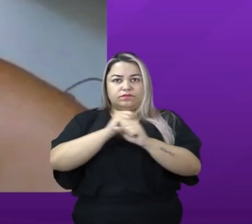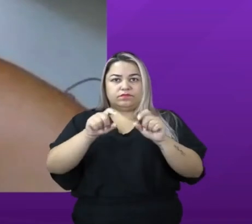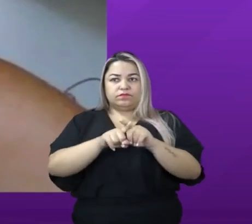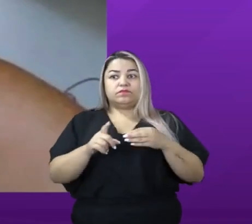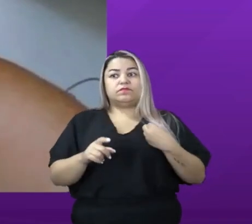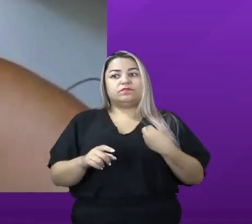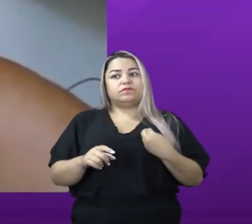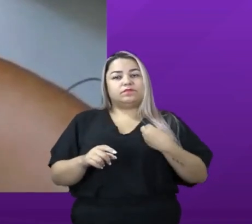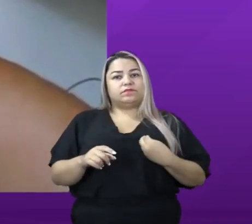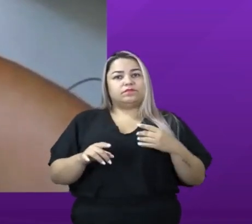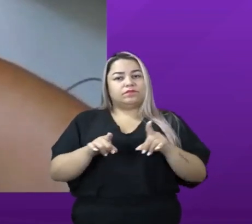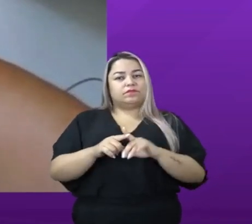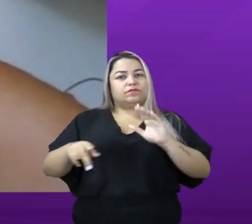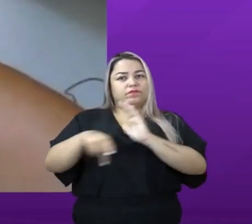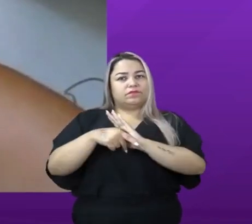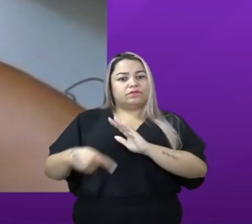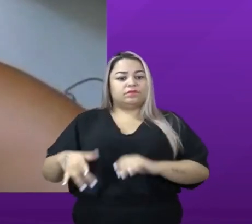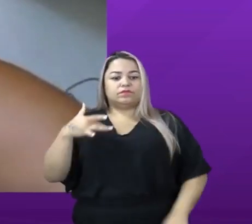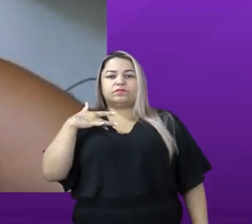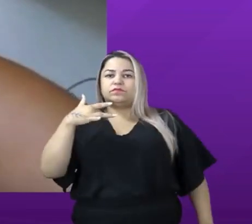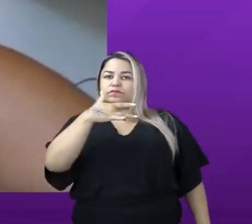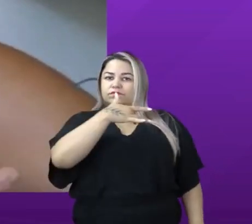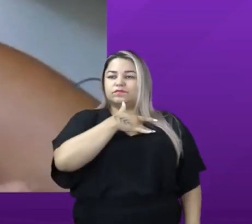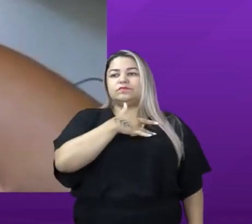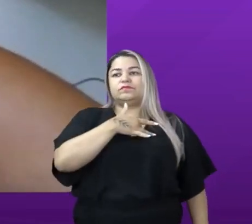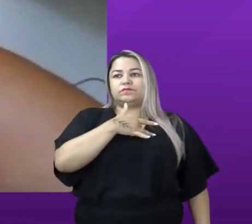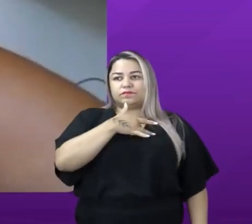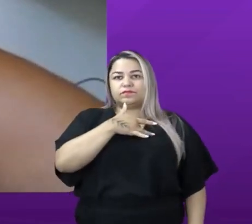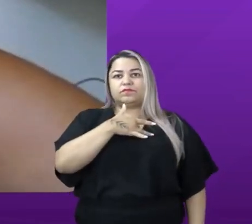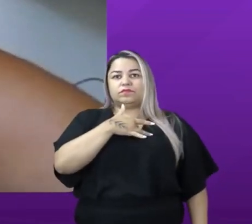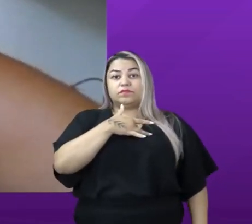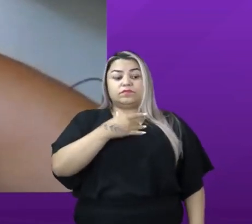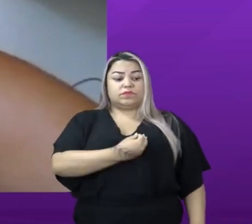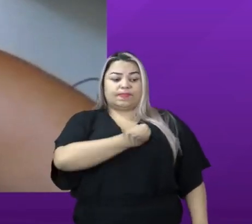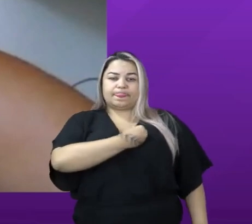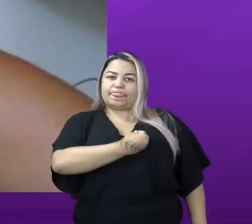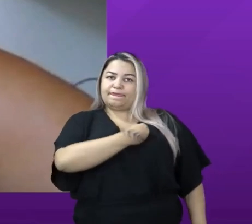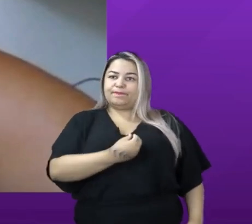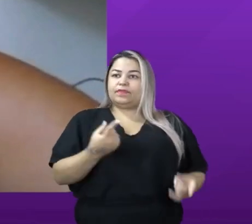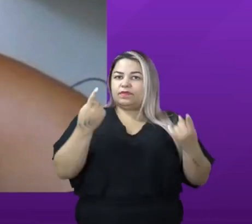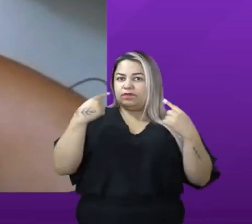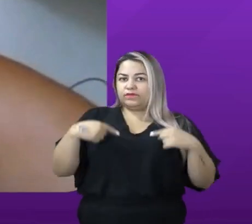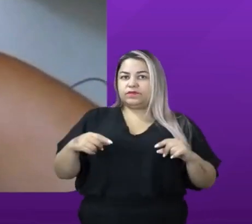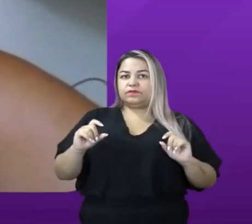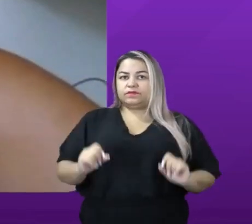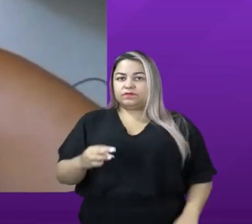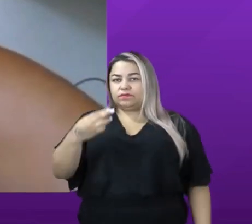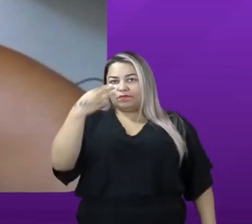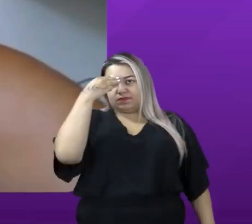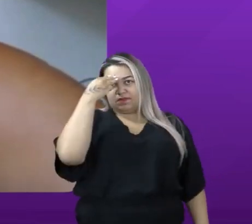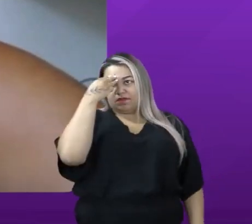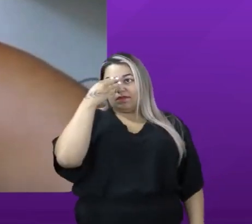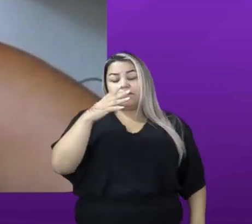ela é influenciada pela nossa saúde, né, como a gente está, físico e mental,